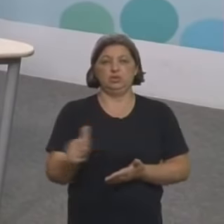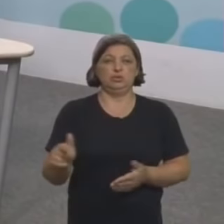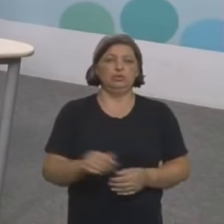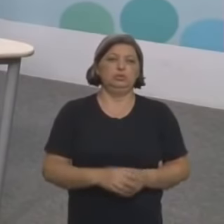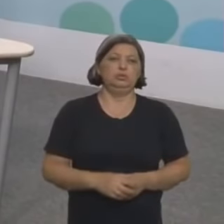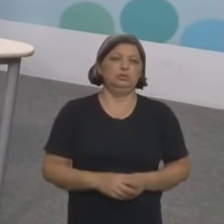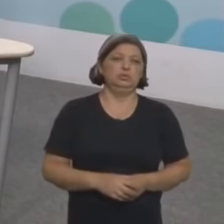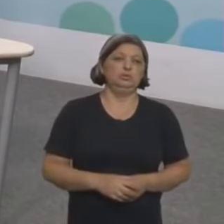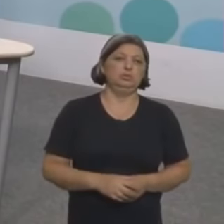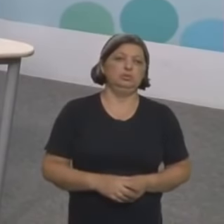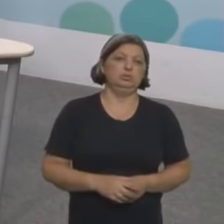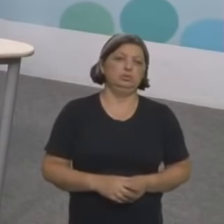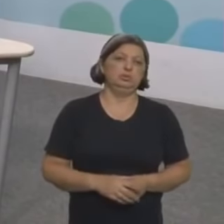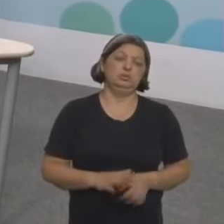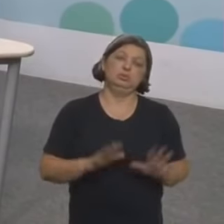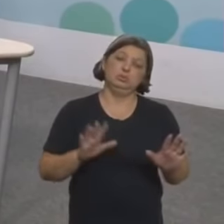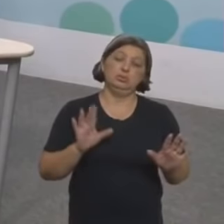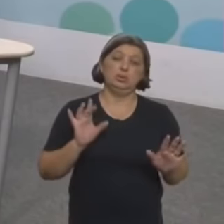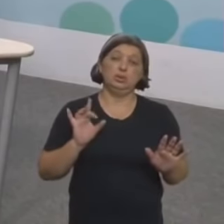tô